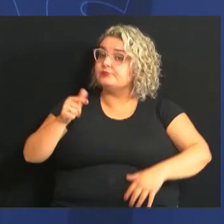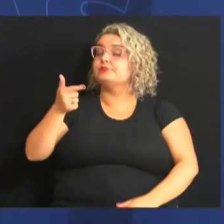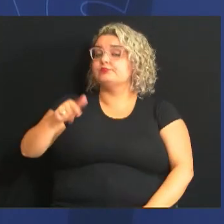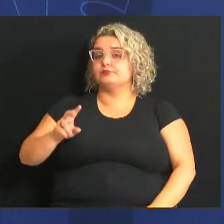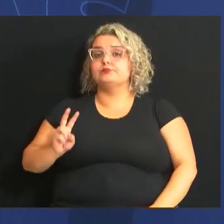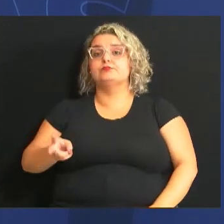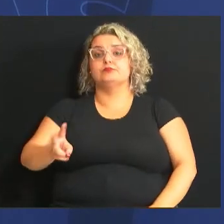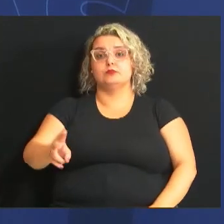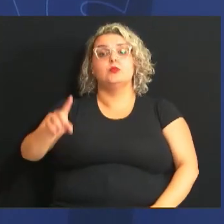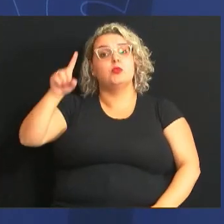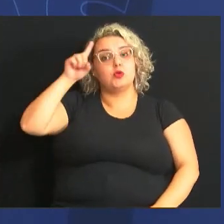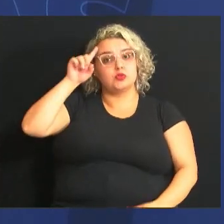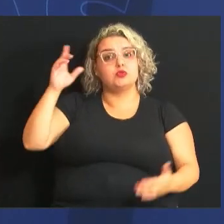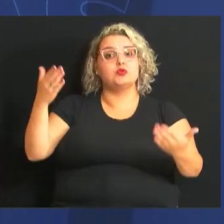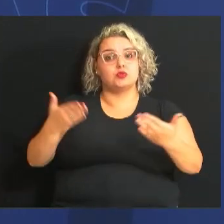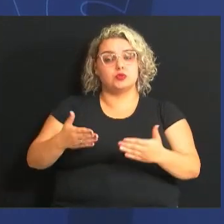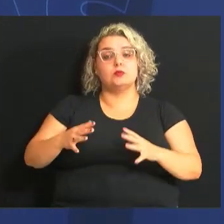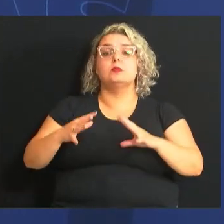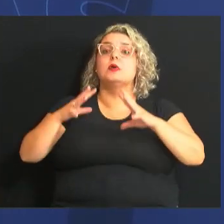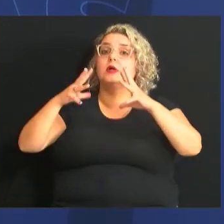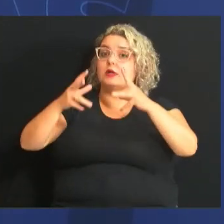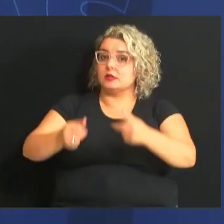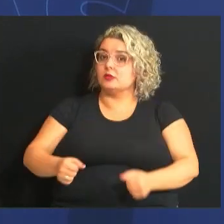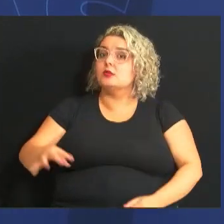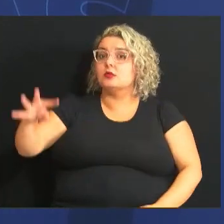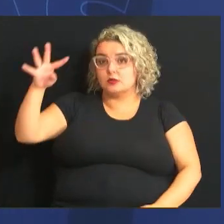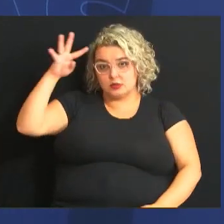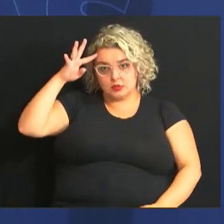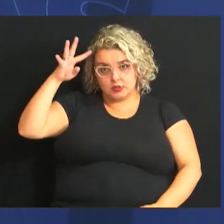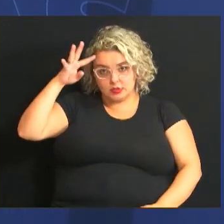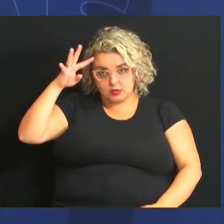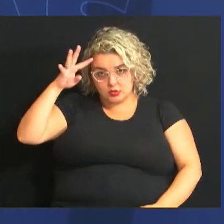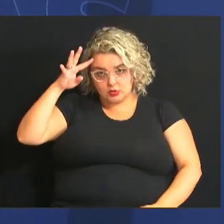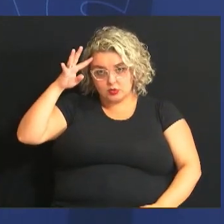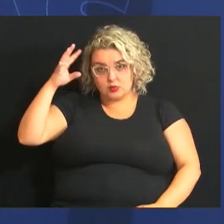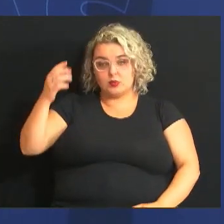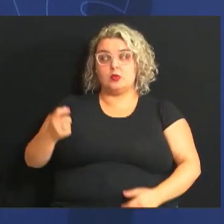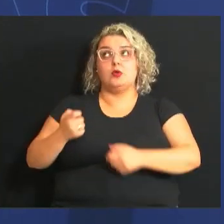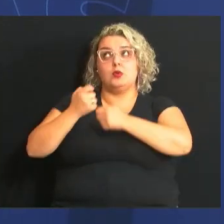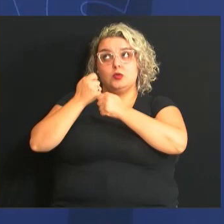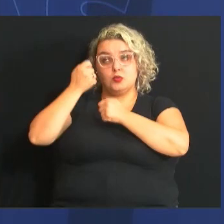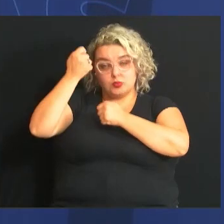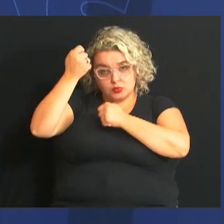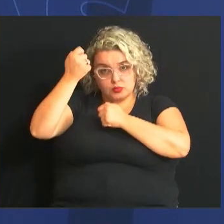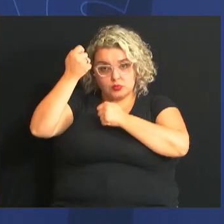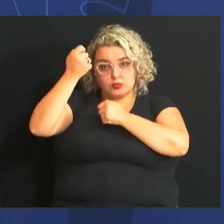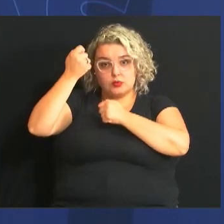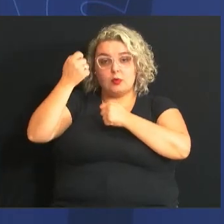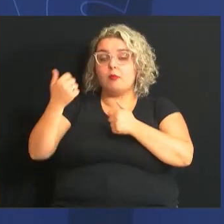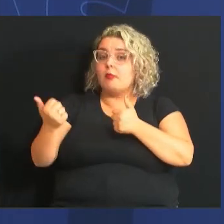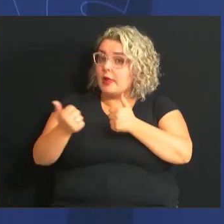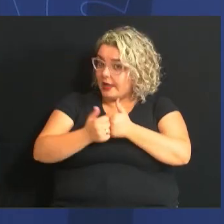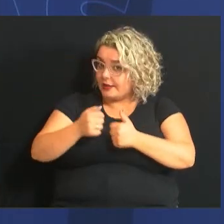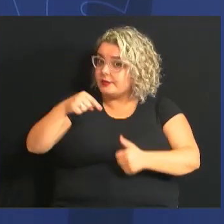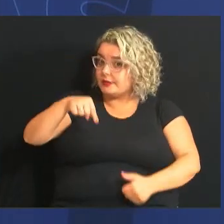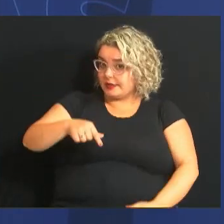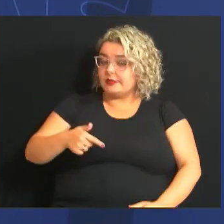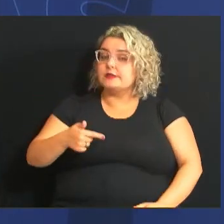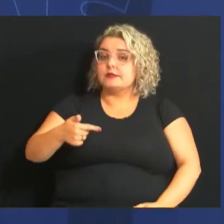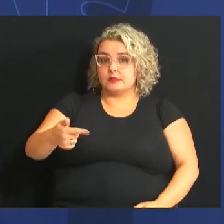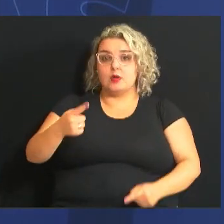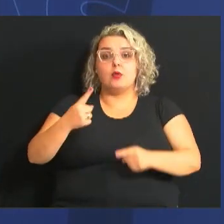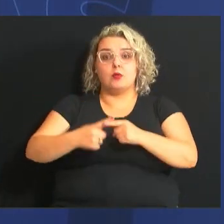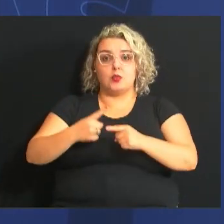de hoje e para toda a quarta-feira, então guarda-chuva sempre ao lado nesta semana, porque segue